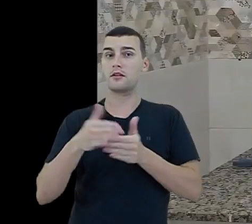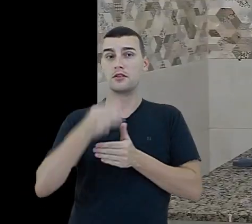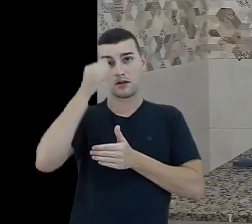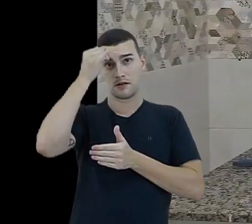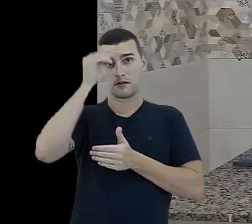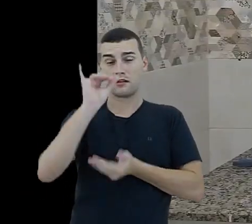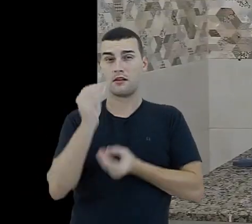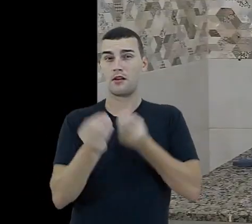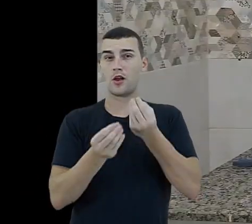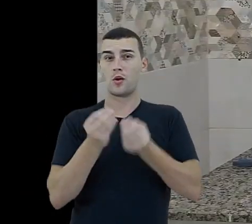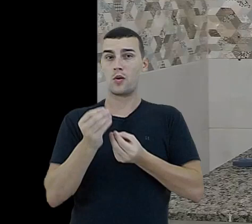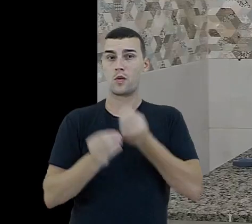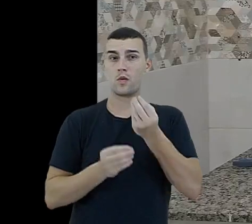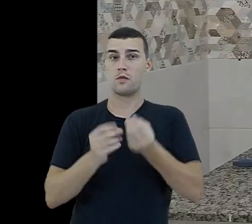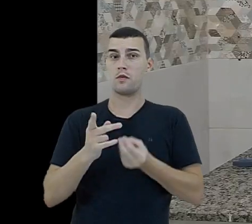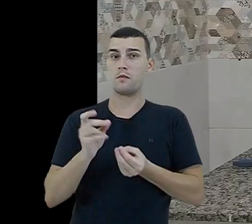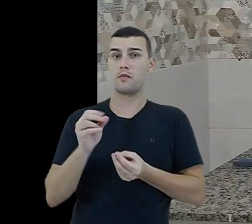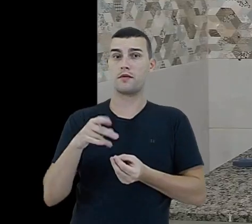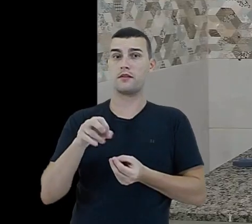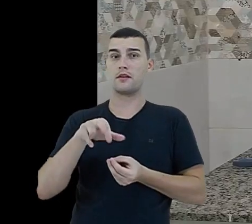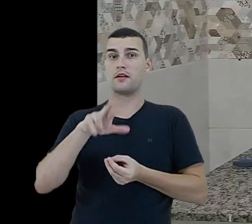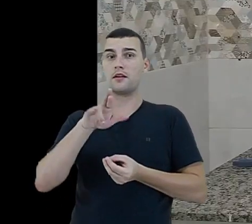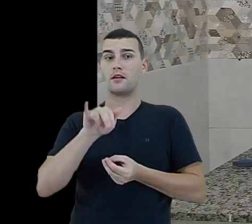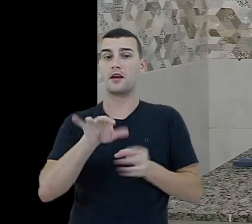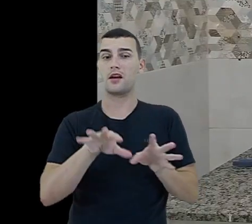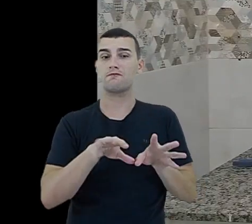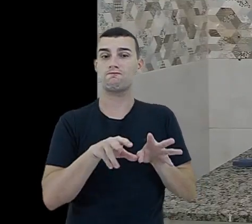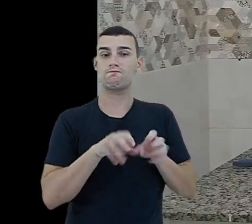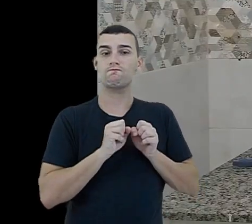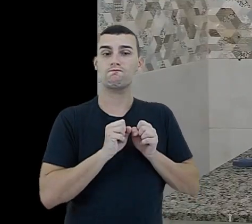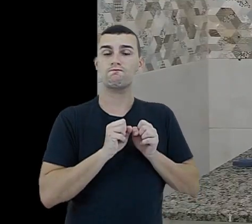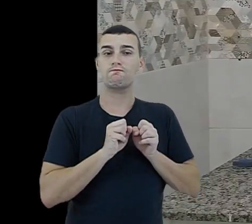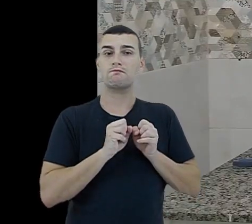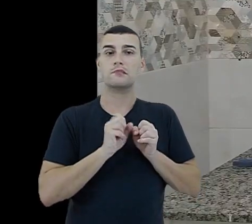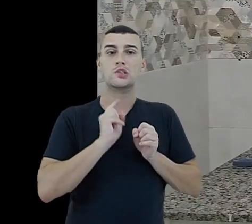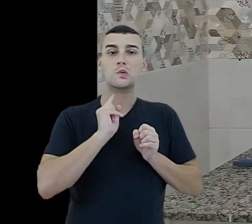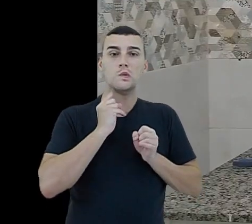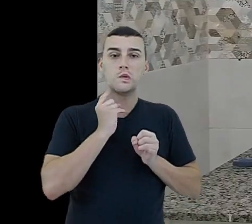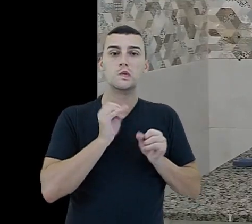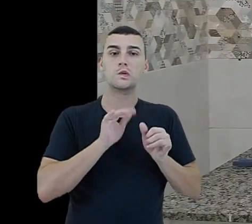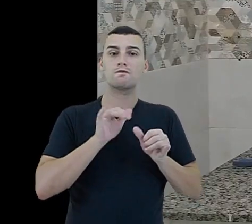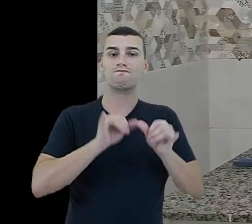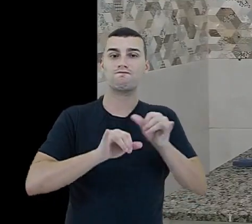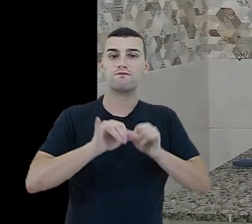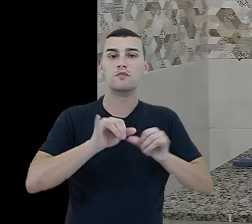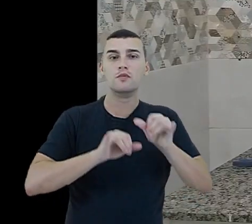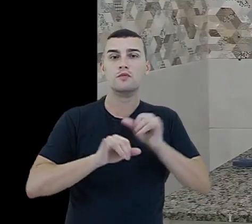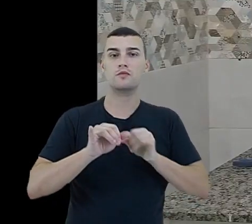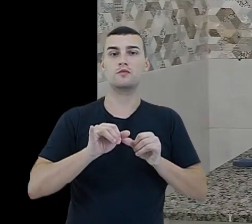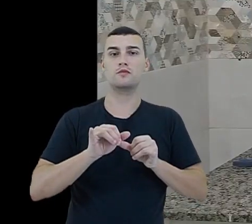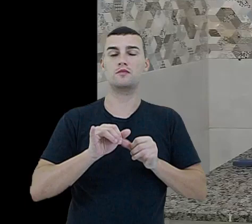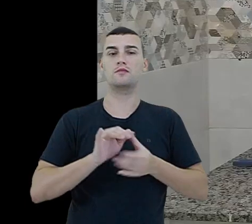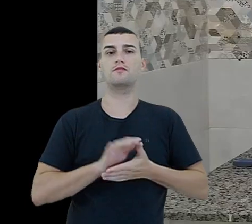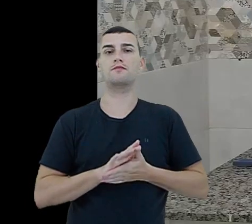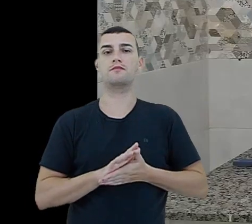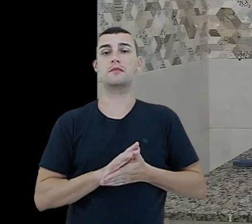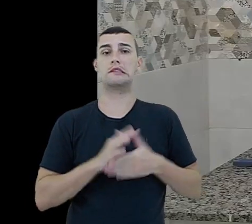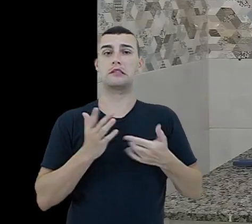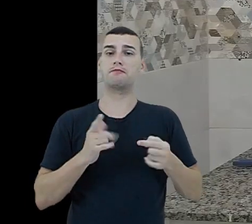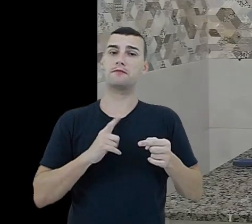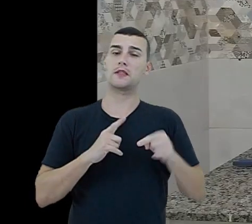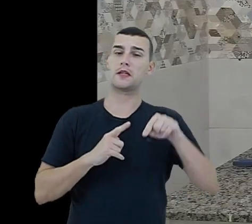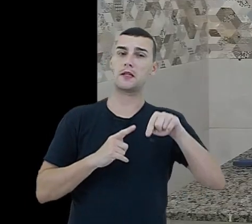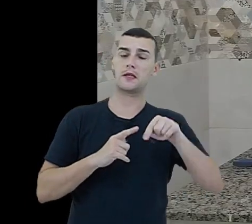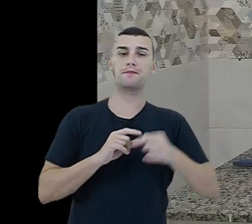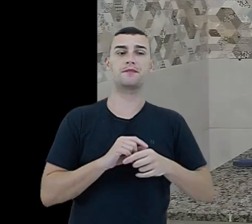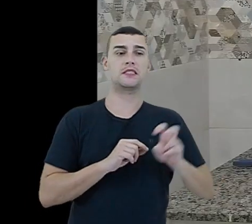forma a evitar que eu contamine essa ponteira. Bom, mas vamos lá. Dentro dessa faixa de 5 a 50, eu quero